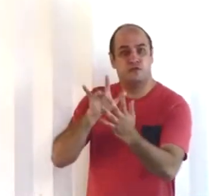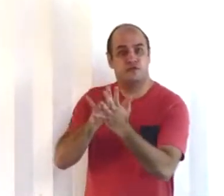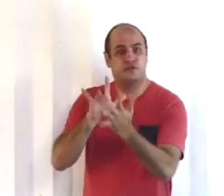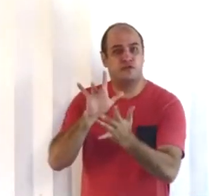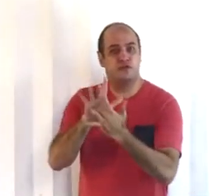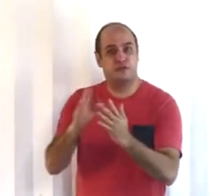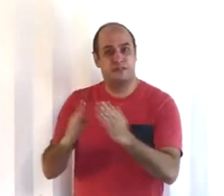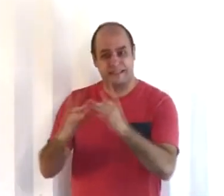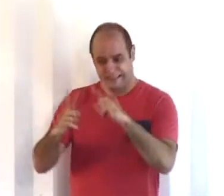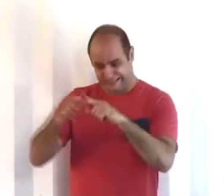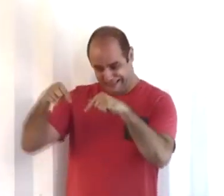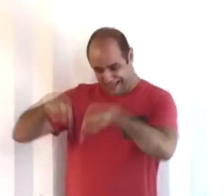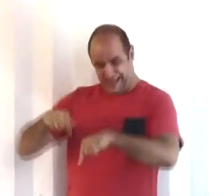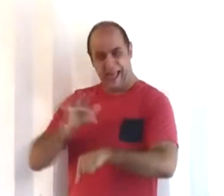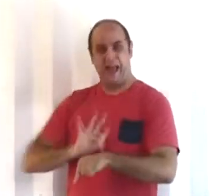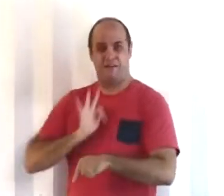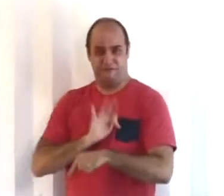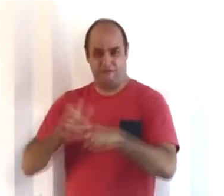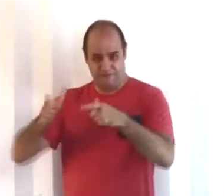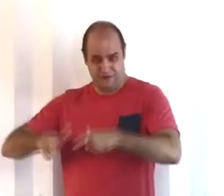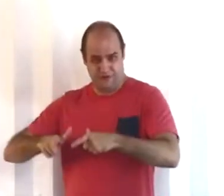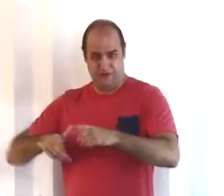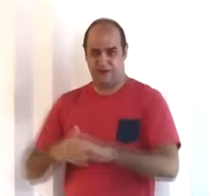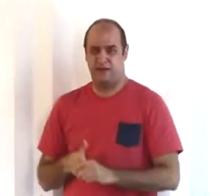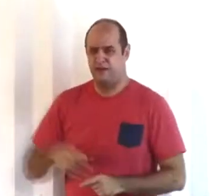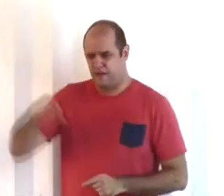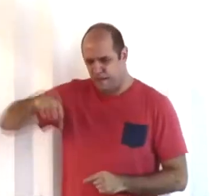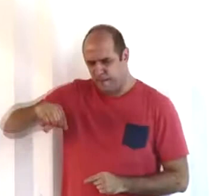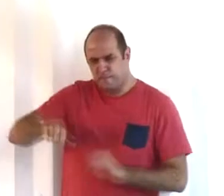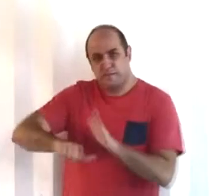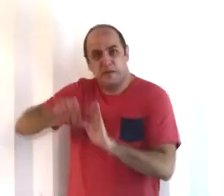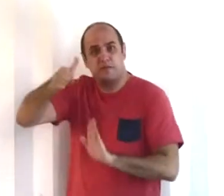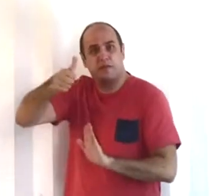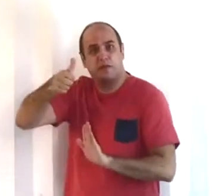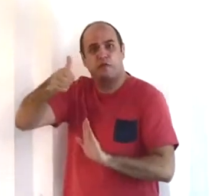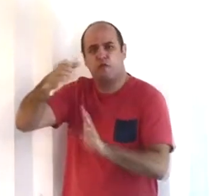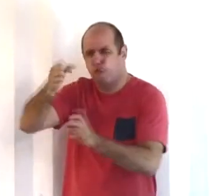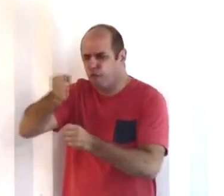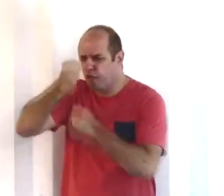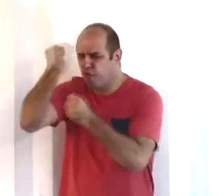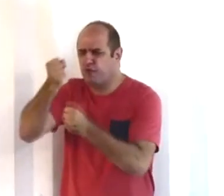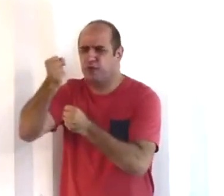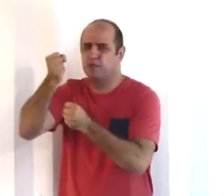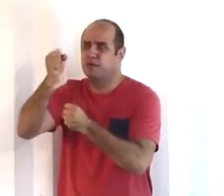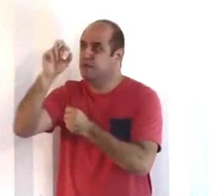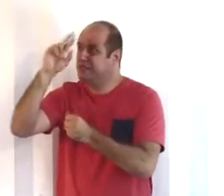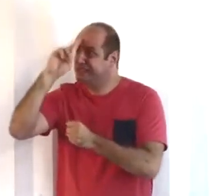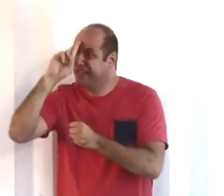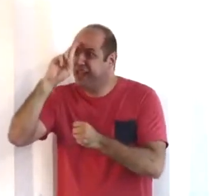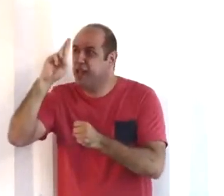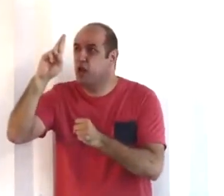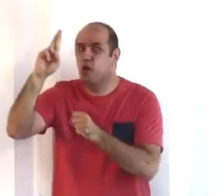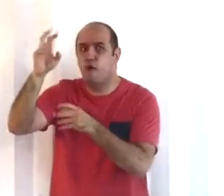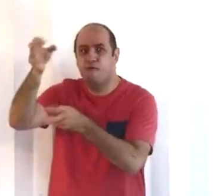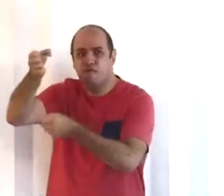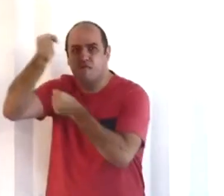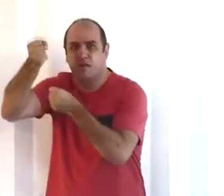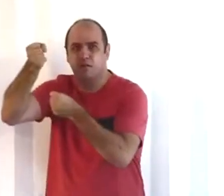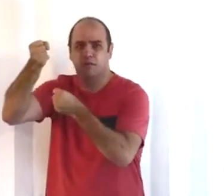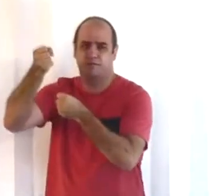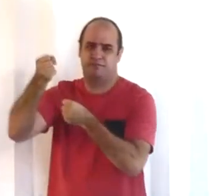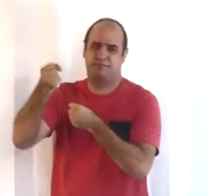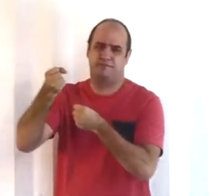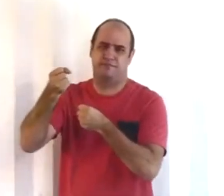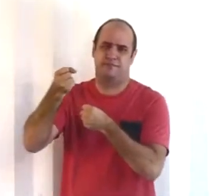de Filipos, é que ela deveria permanecer firme no Senhor. Sempre em Filipenses tem essa expressão,